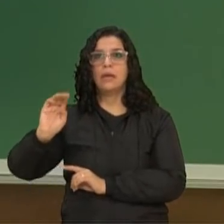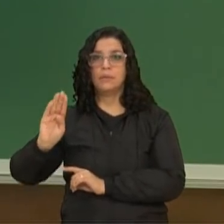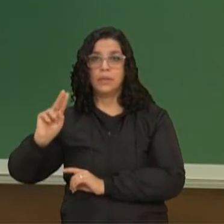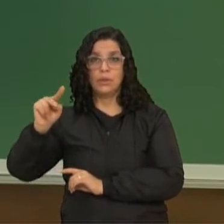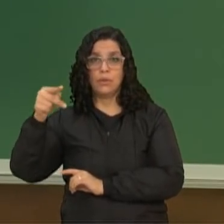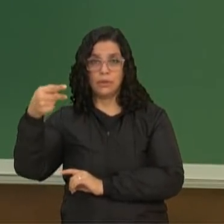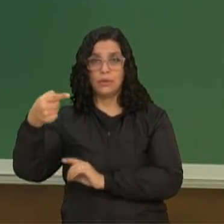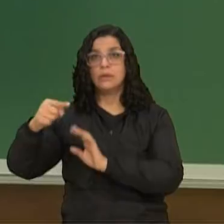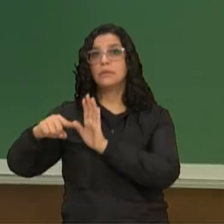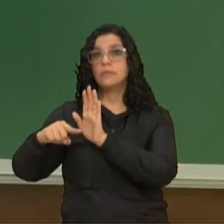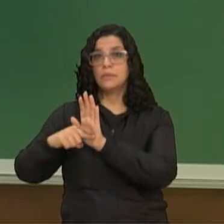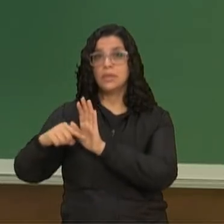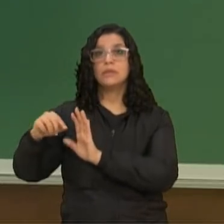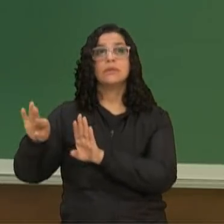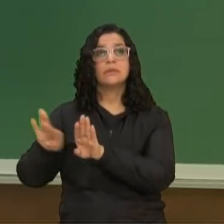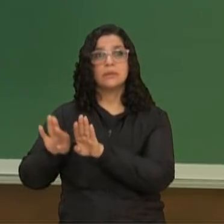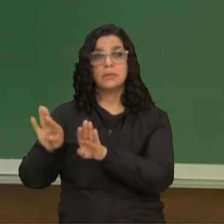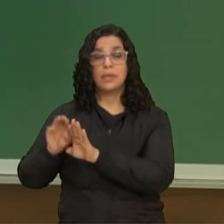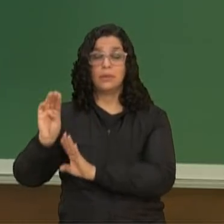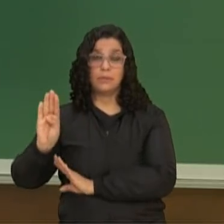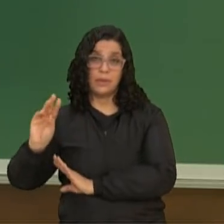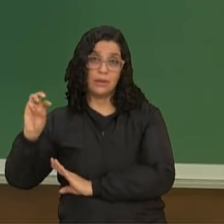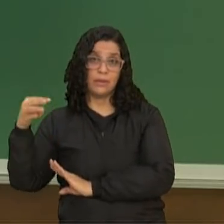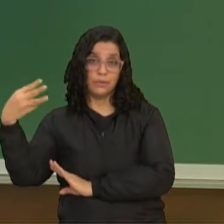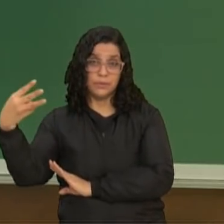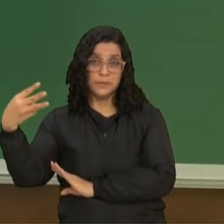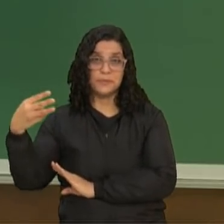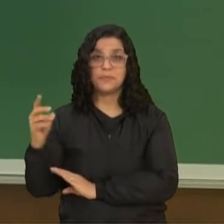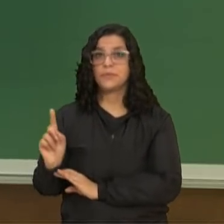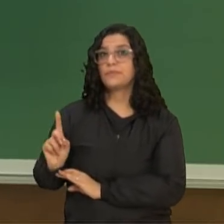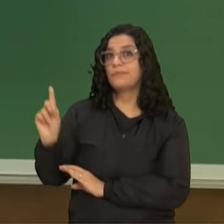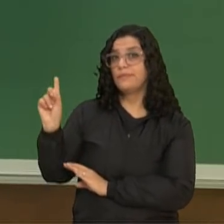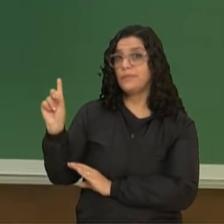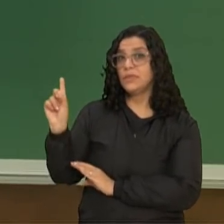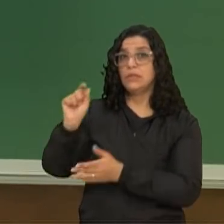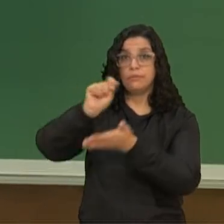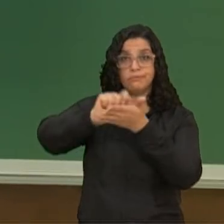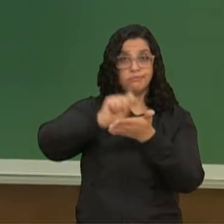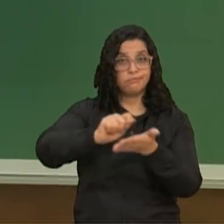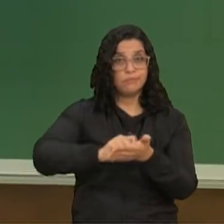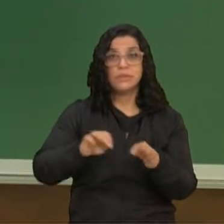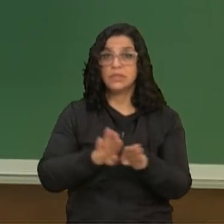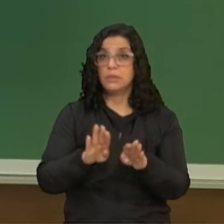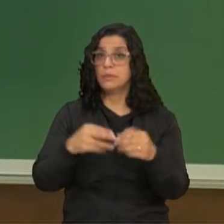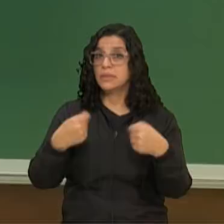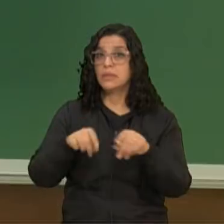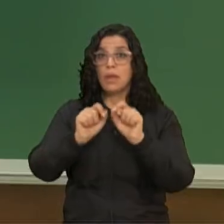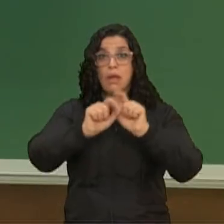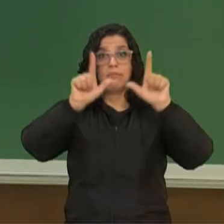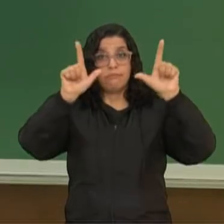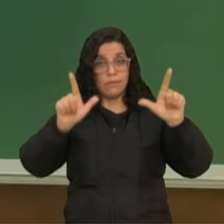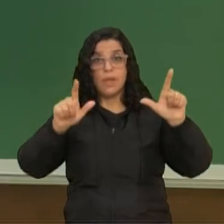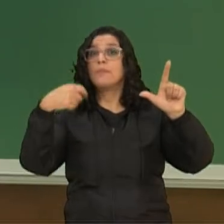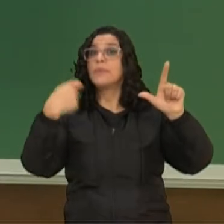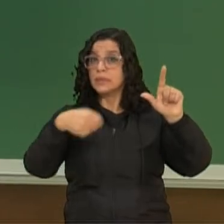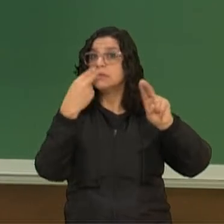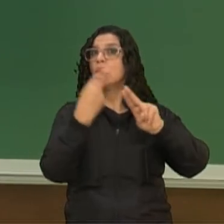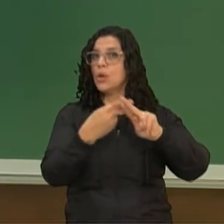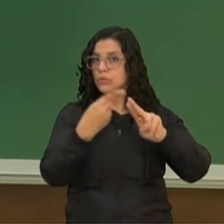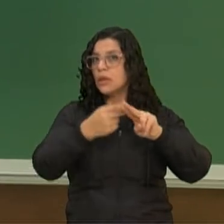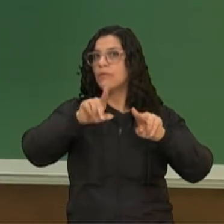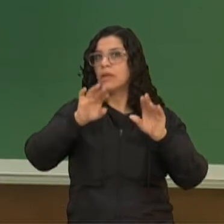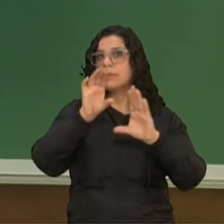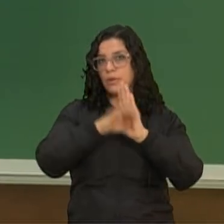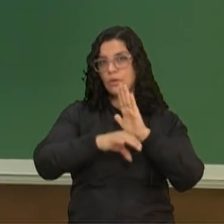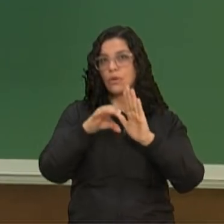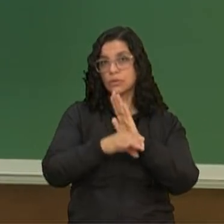quadrado, menos o segundo ao cubo. Galera, pegue aqui esse slide, depois abram lá, porque vocês vão precisar desses